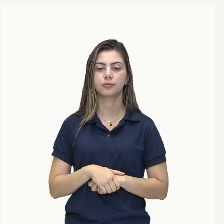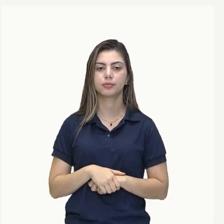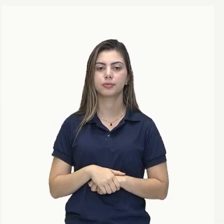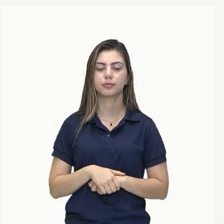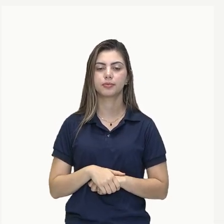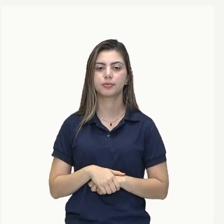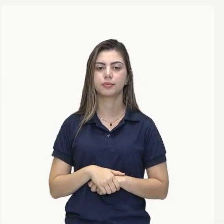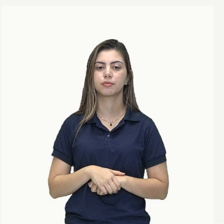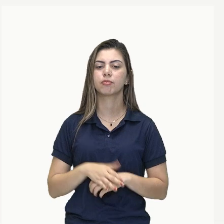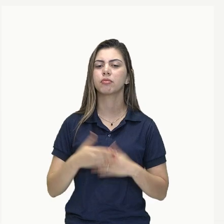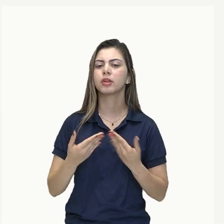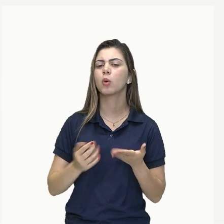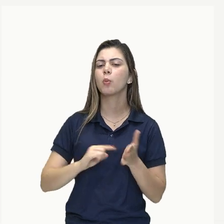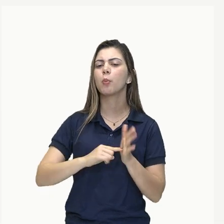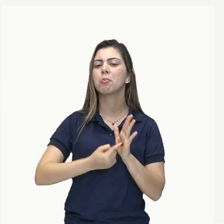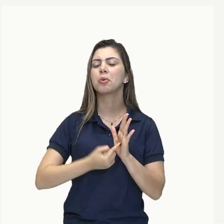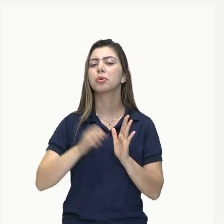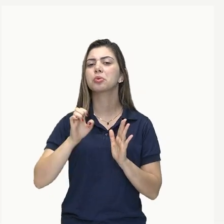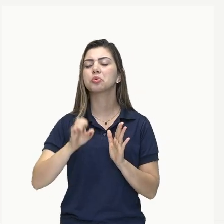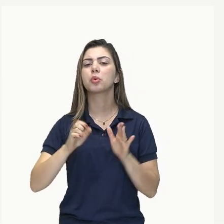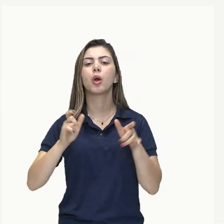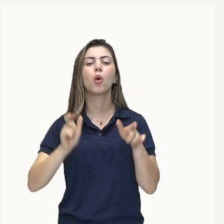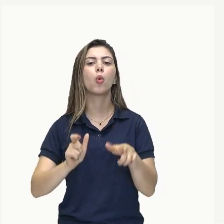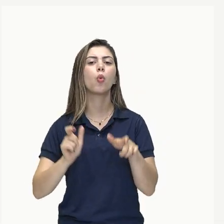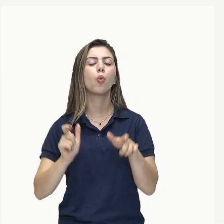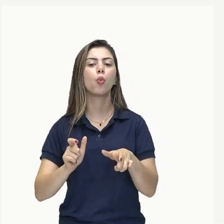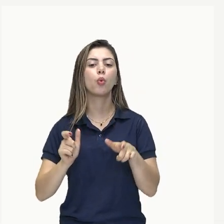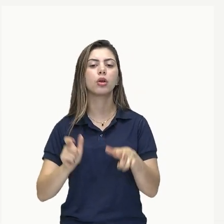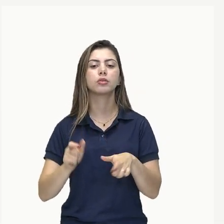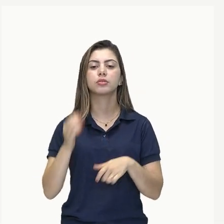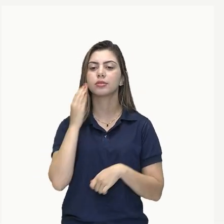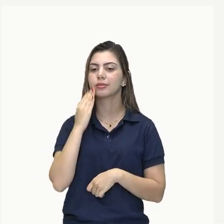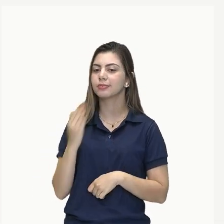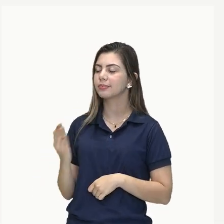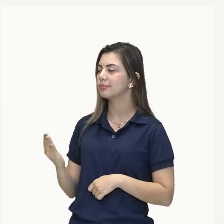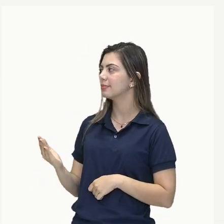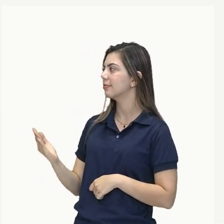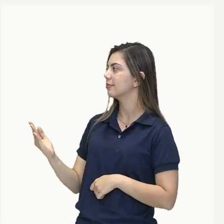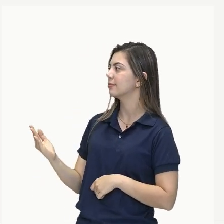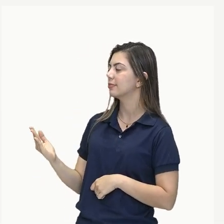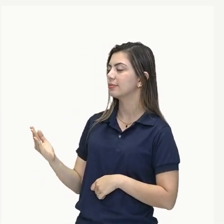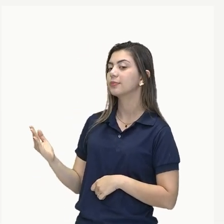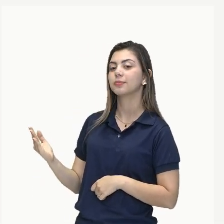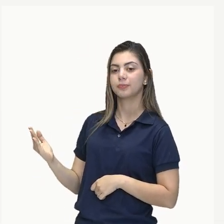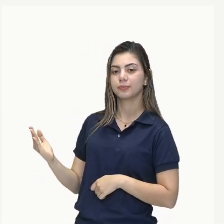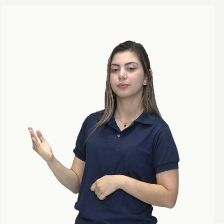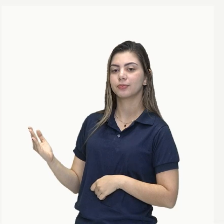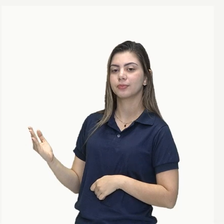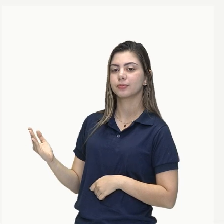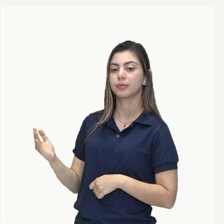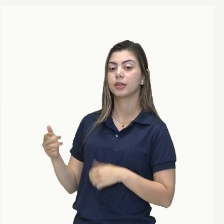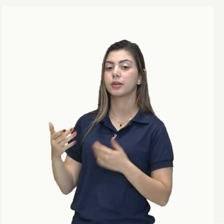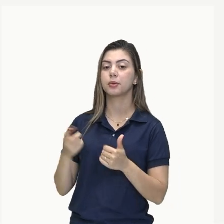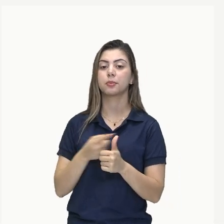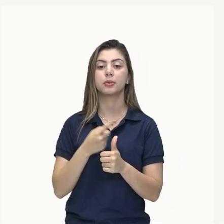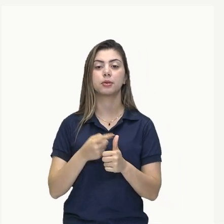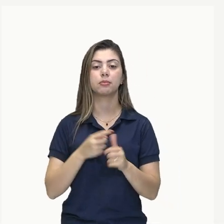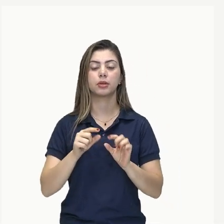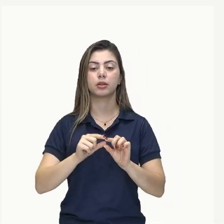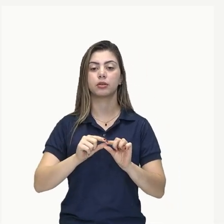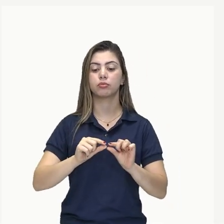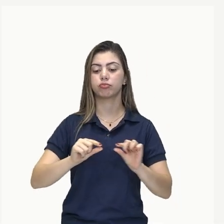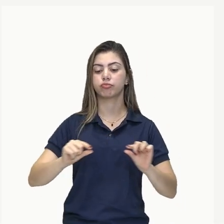ponto E. Onde é que está o ponto E? O ponto E está aqui, então, o primeiro valor que nós vamos escrever é